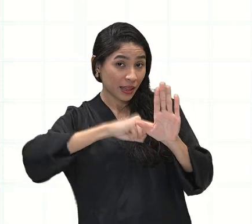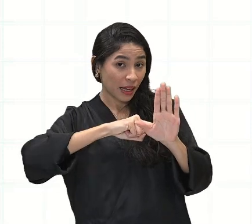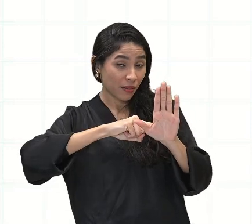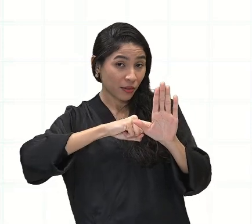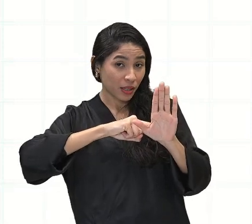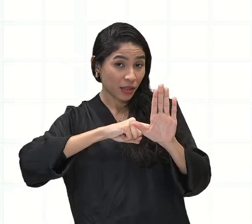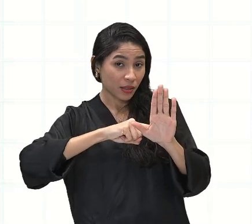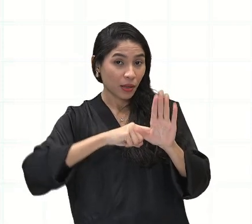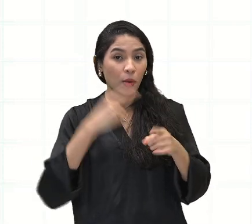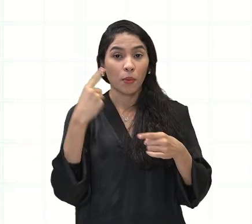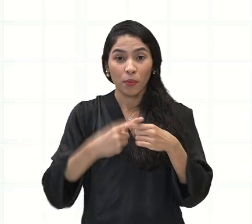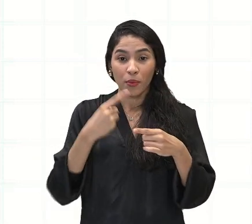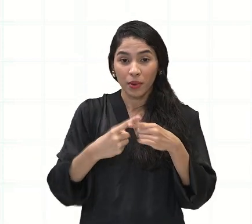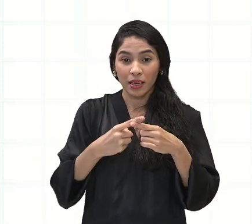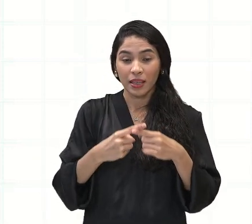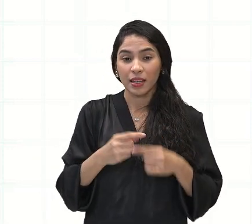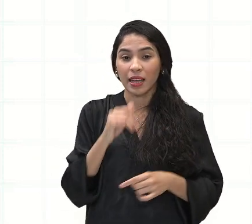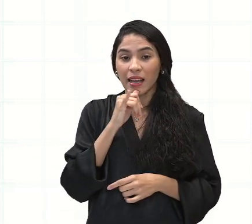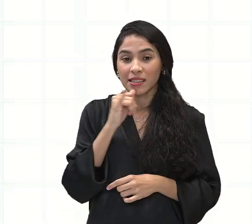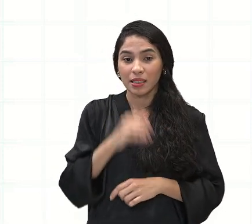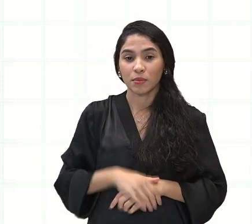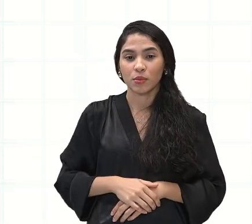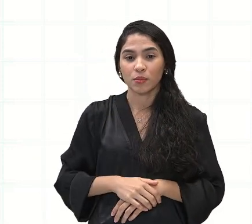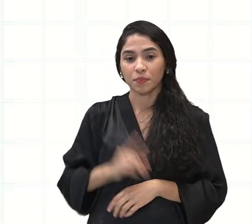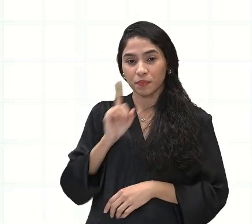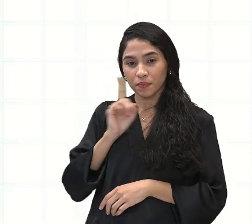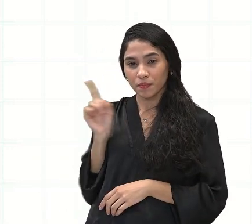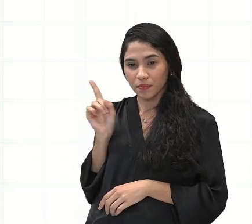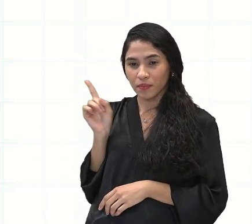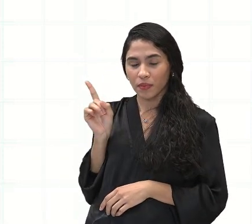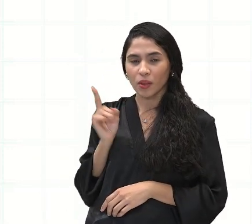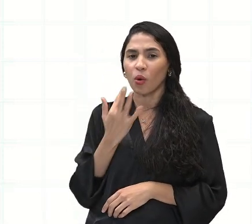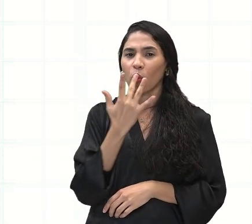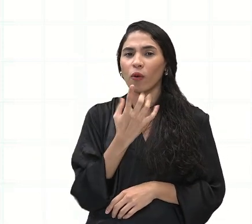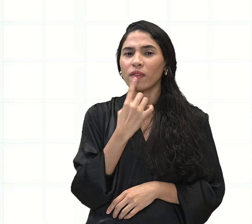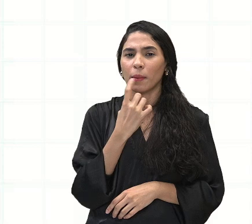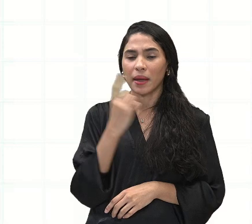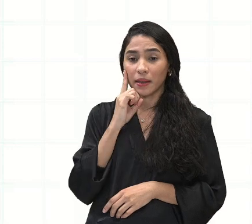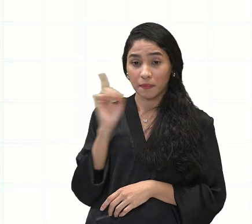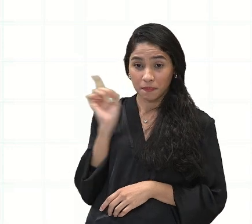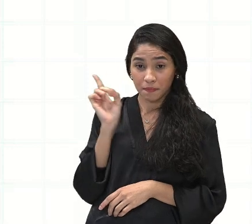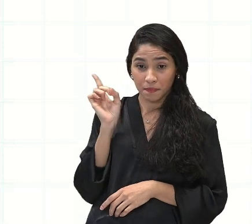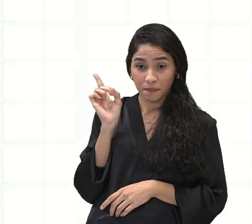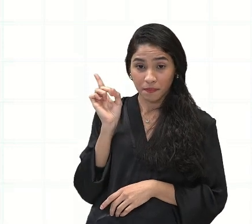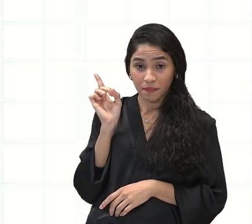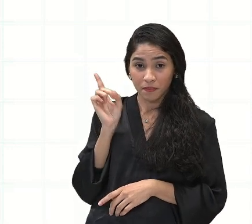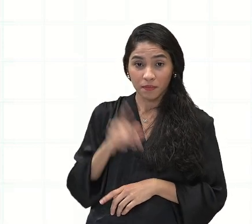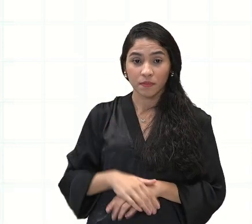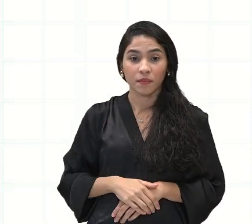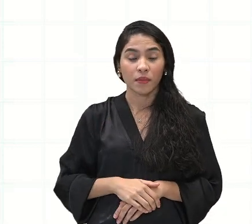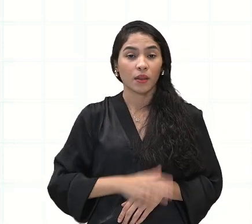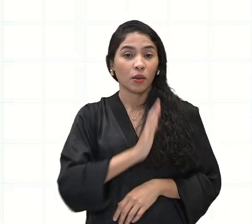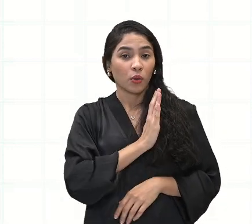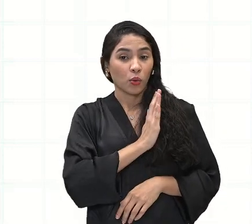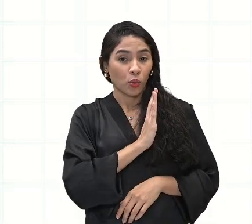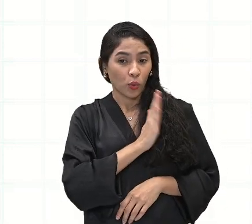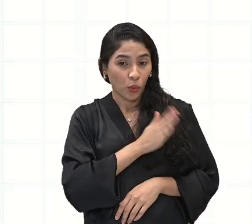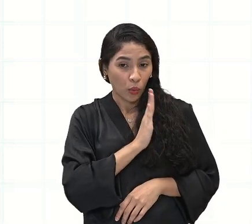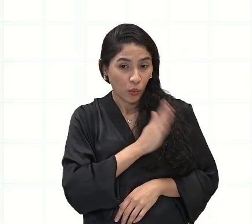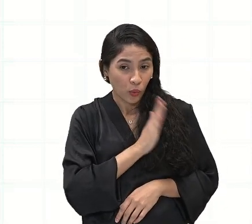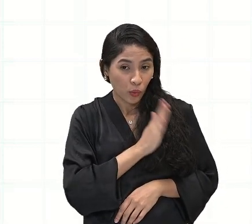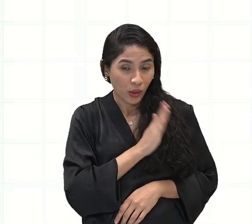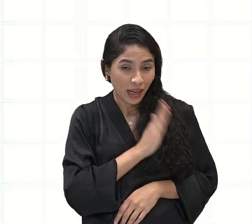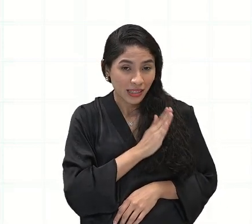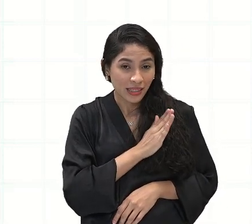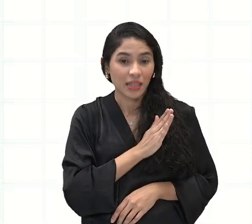Eu não preciso usar como, ou tal como pedra. O coração como pedra. Não, um coração que